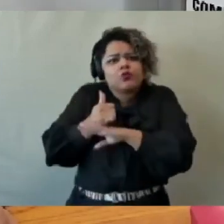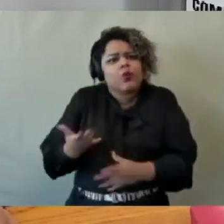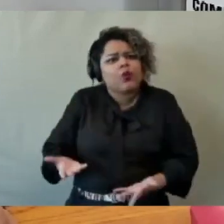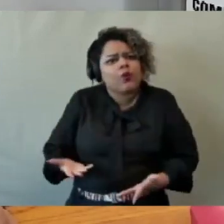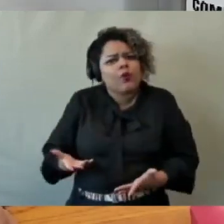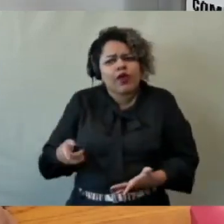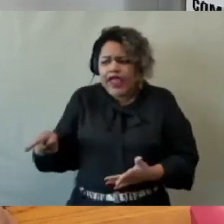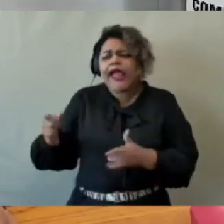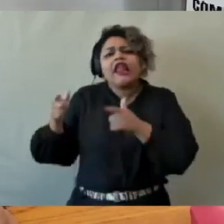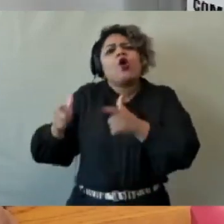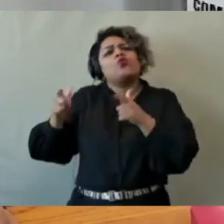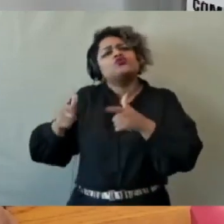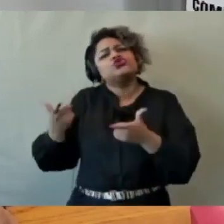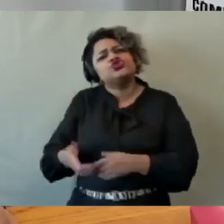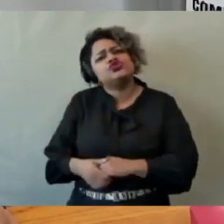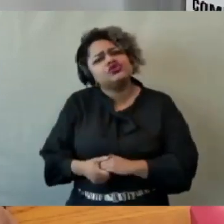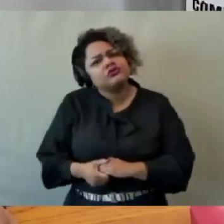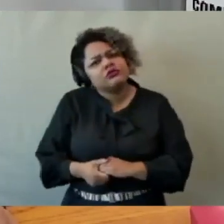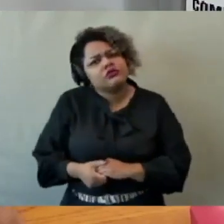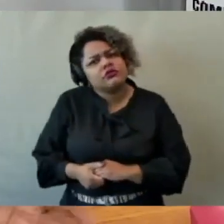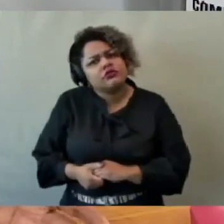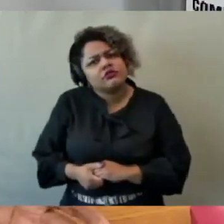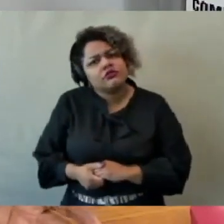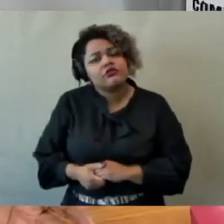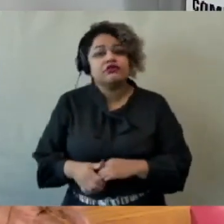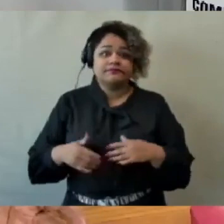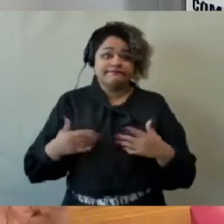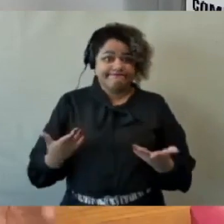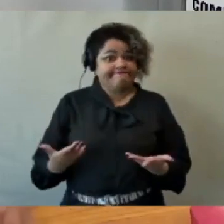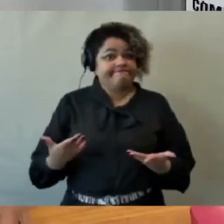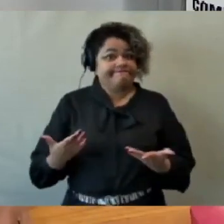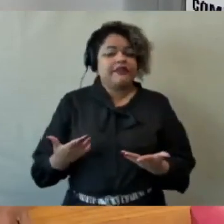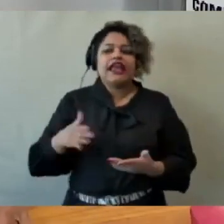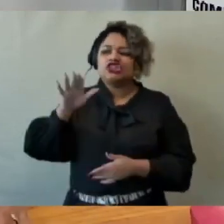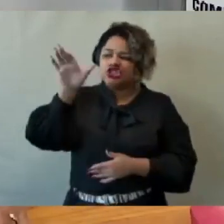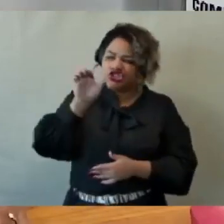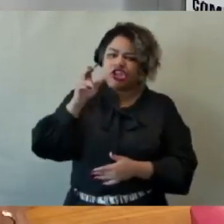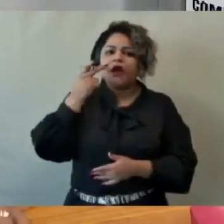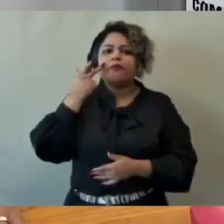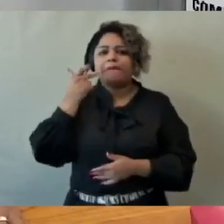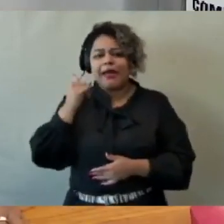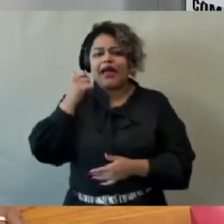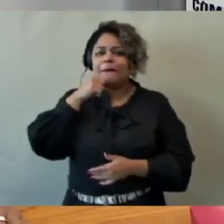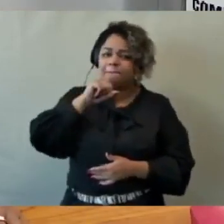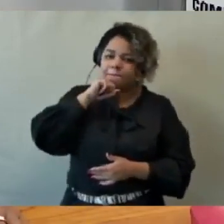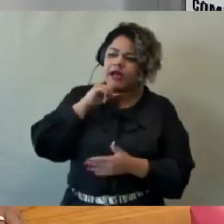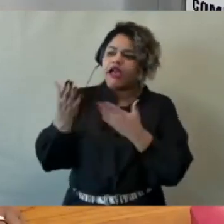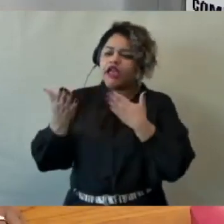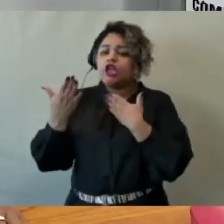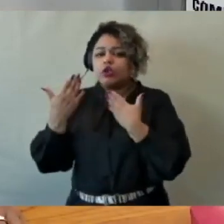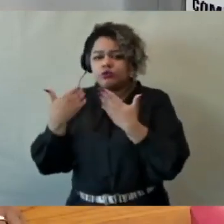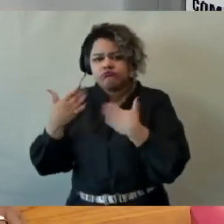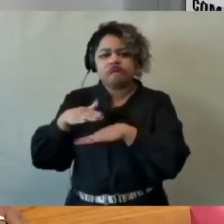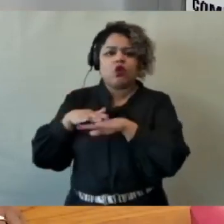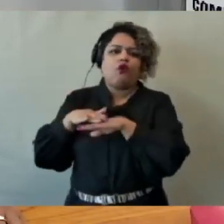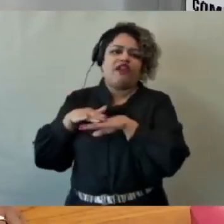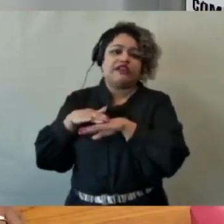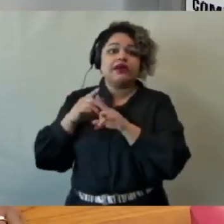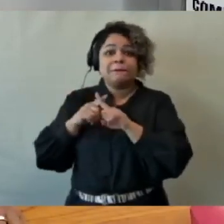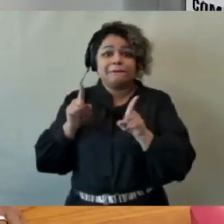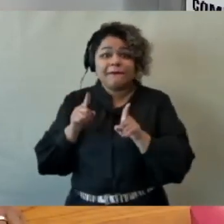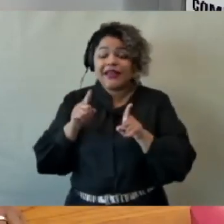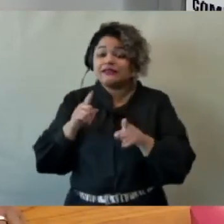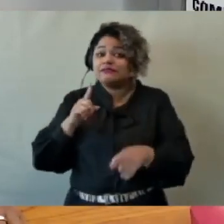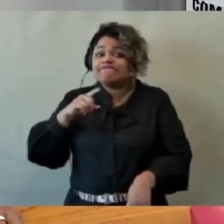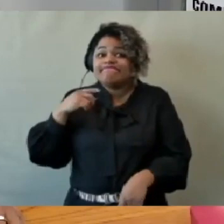Nesses casos específicos, nós chamamos os pais, a mãe, conversamos. Mas é muito grave, gente. Nós estamos falando aqui de